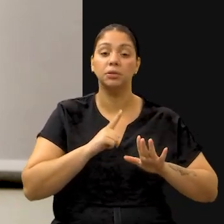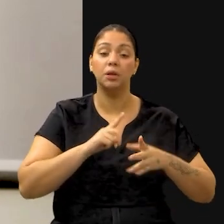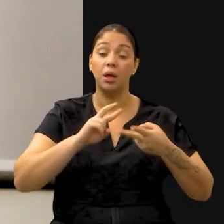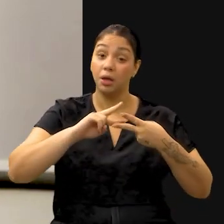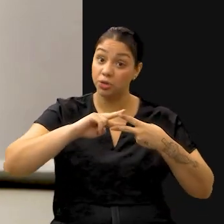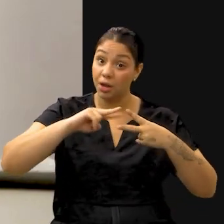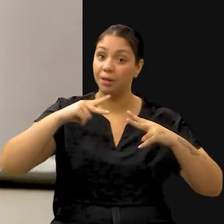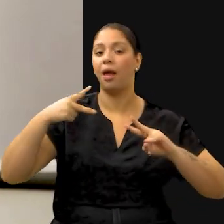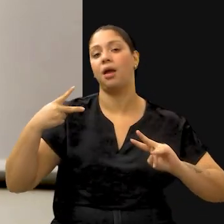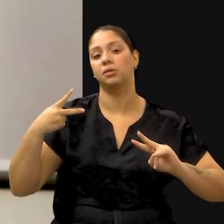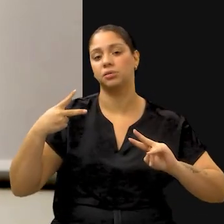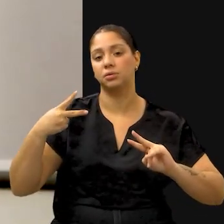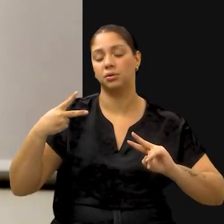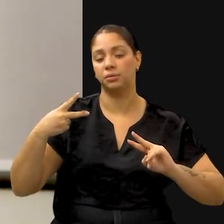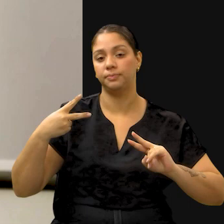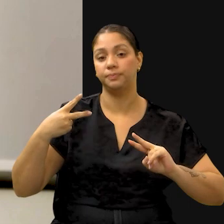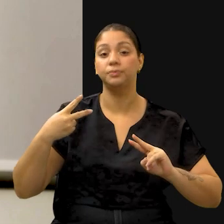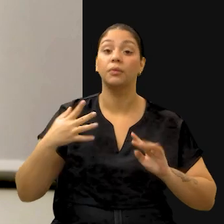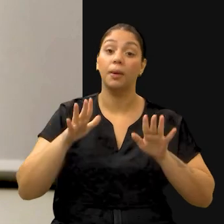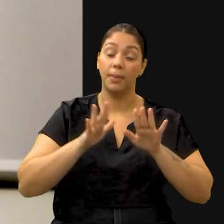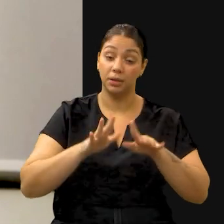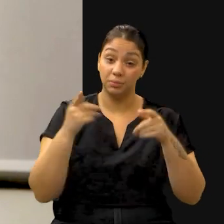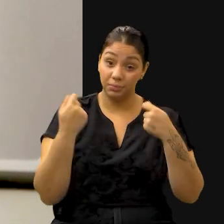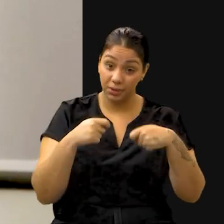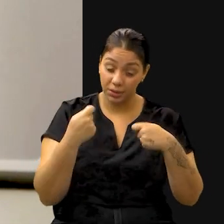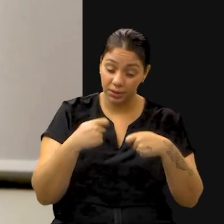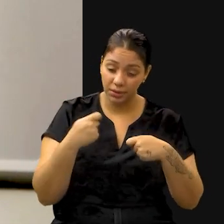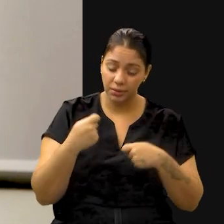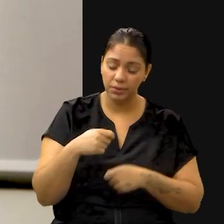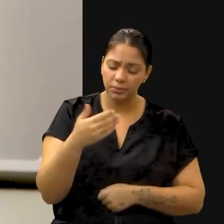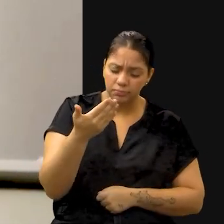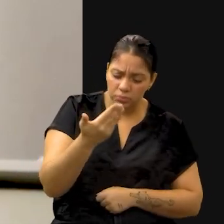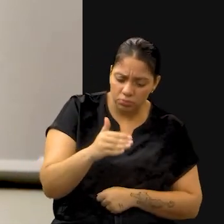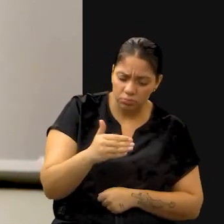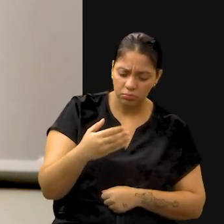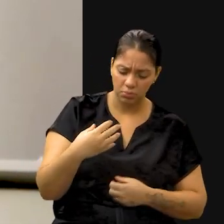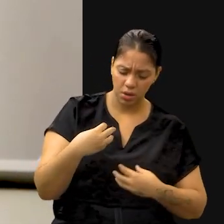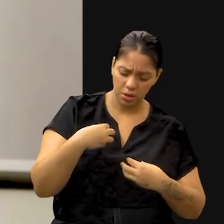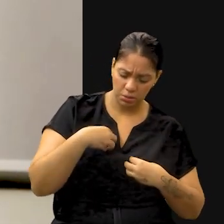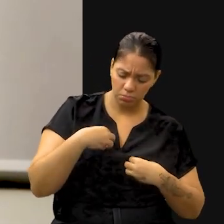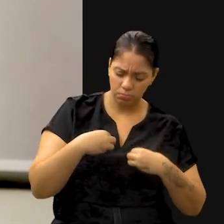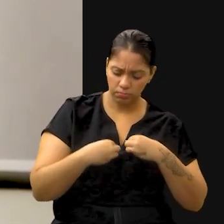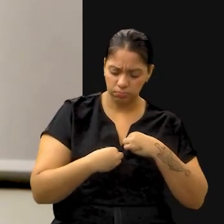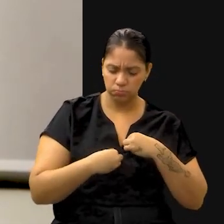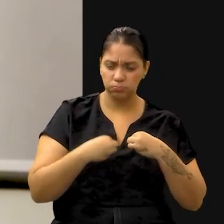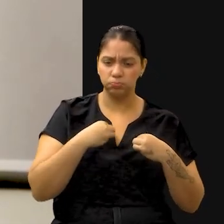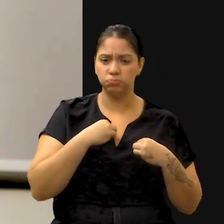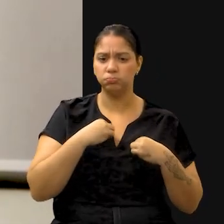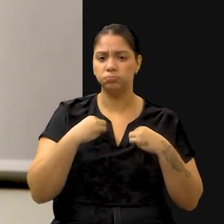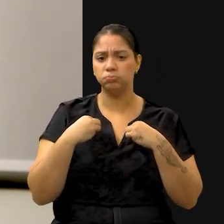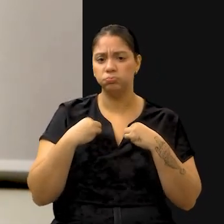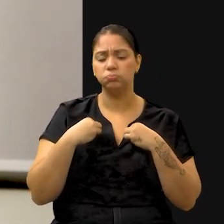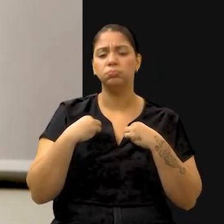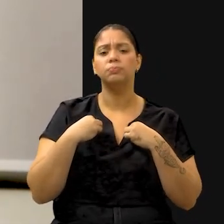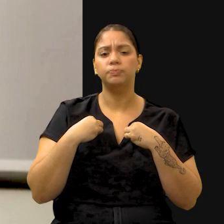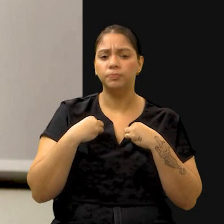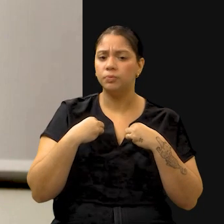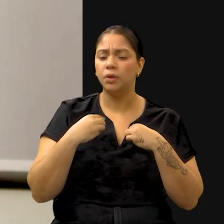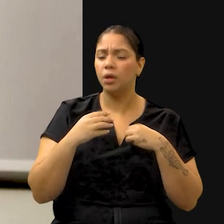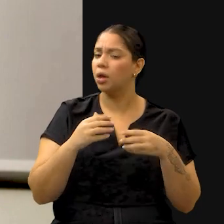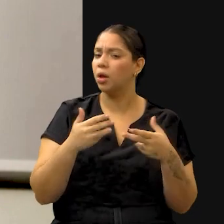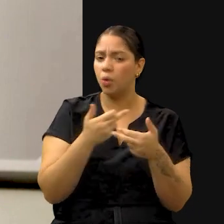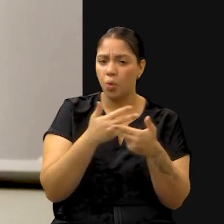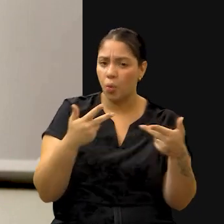genética. Mas, nesse caso, a gente precisa de um exame genético, a gente precisa de um estudo aprofundado sobre os casos